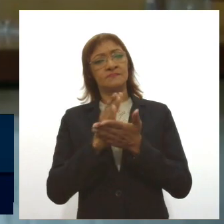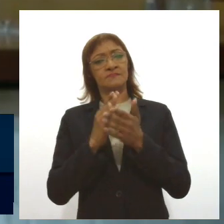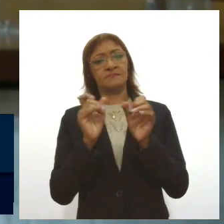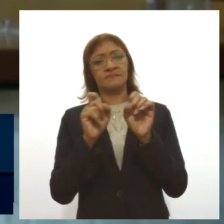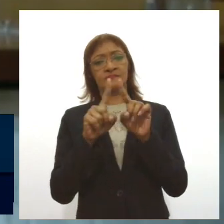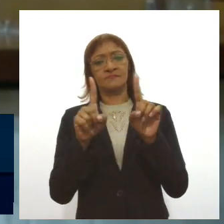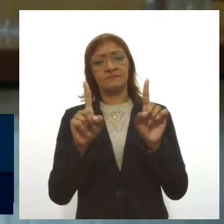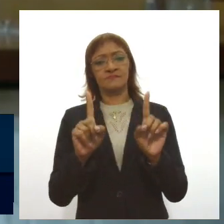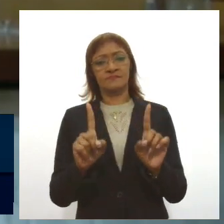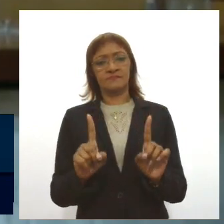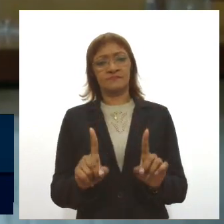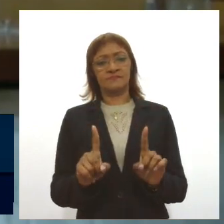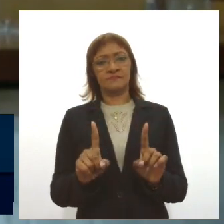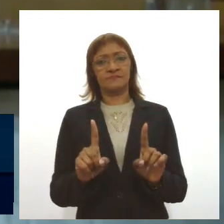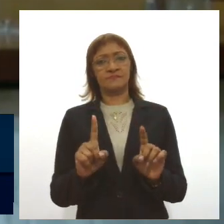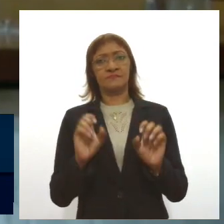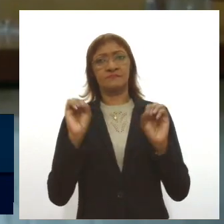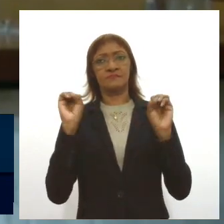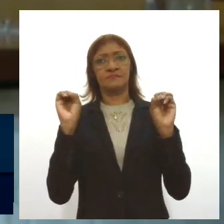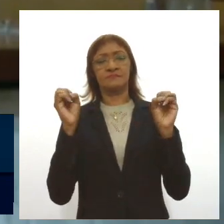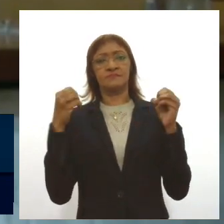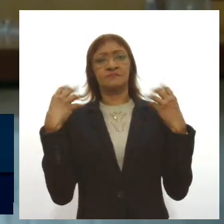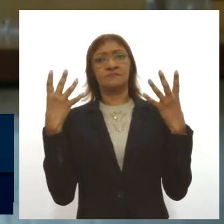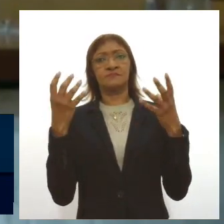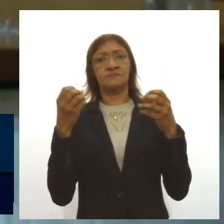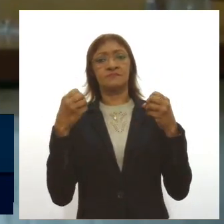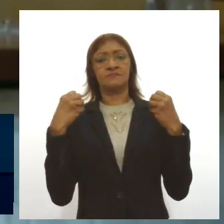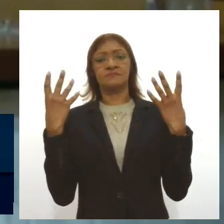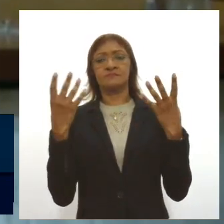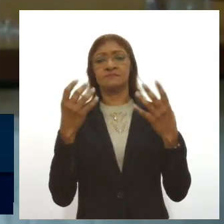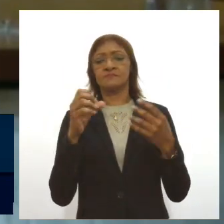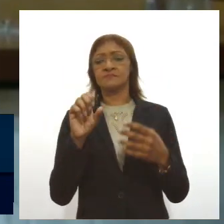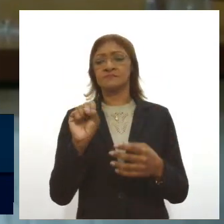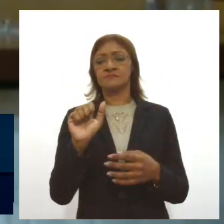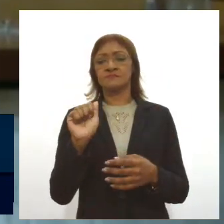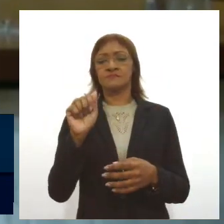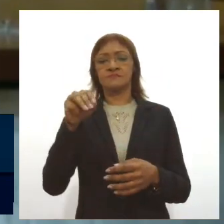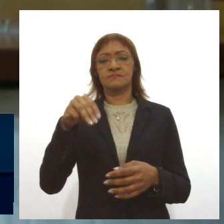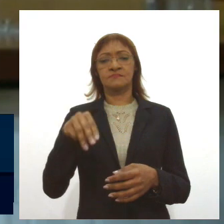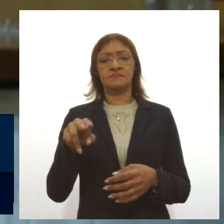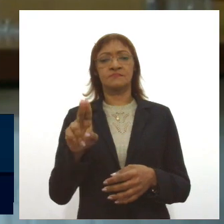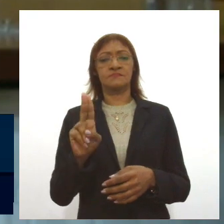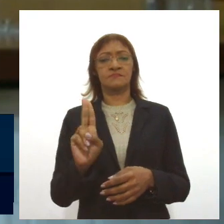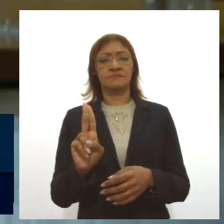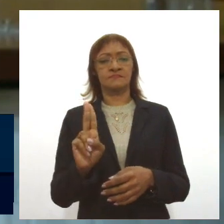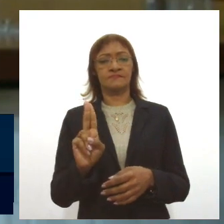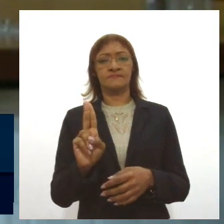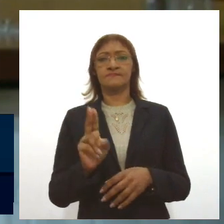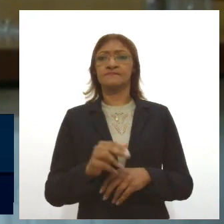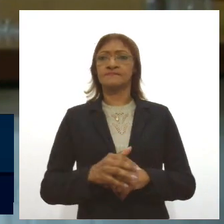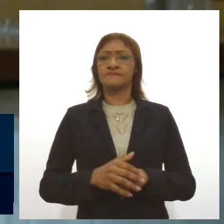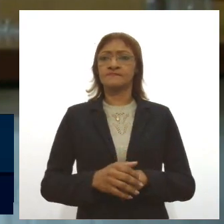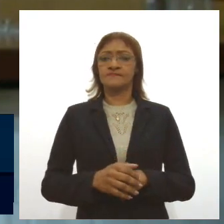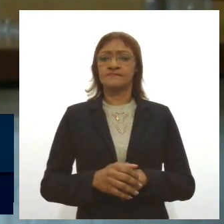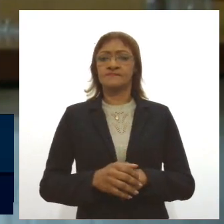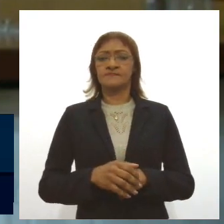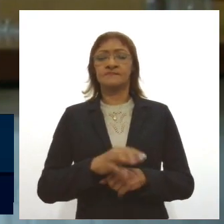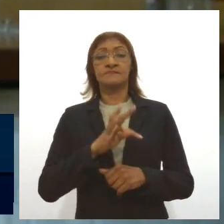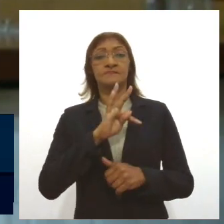alguns trabalhadores do SAMU, em especial os técnicos em enfermagem. Eu acho que os colegas se lembram que no mês